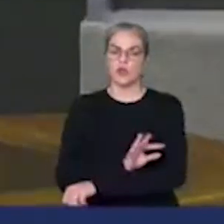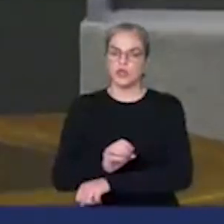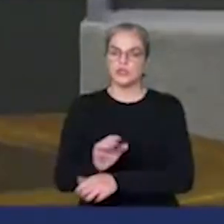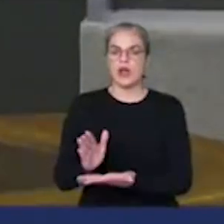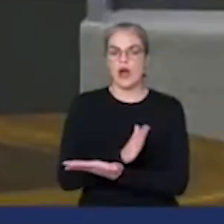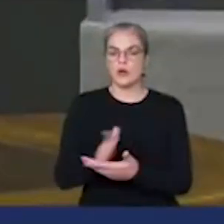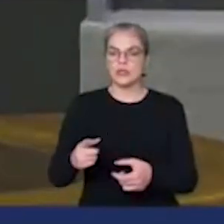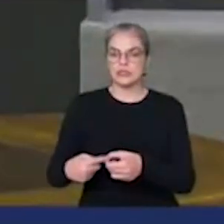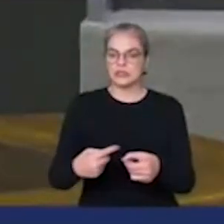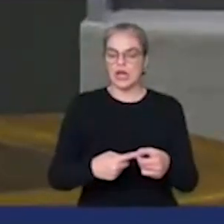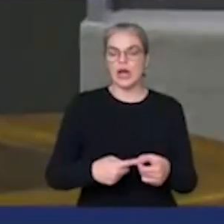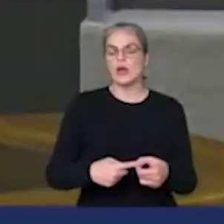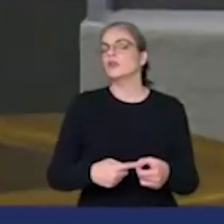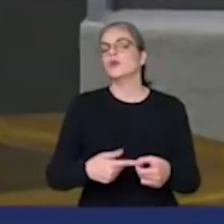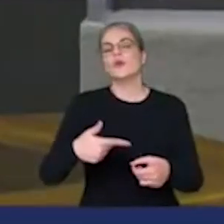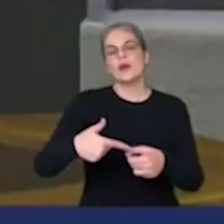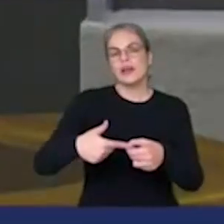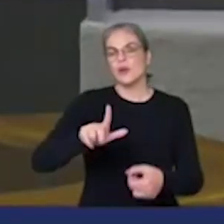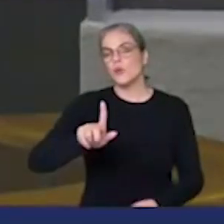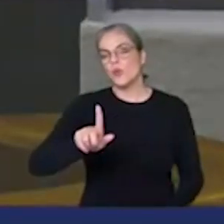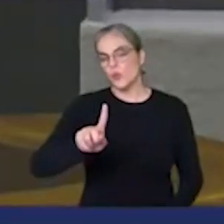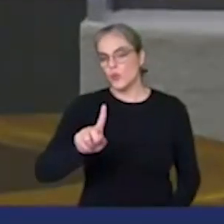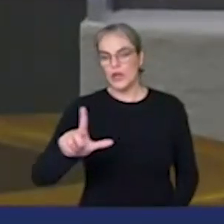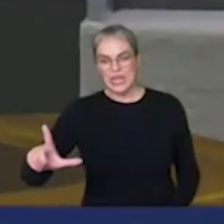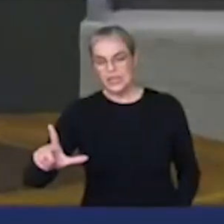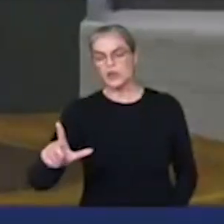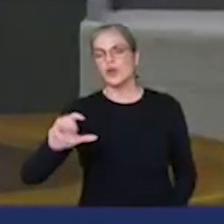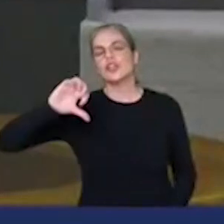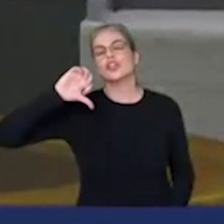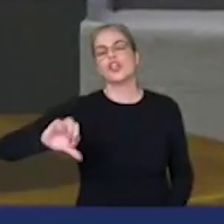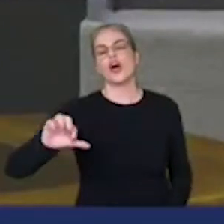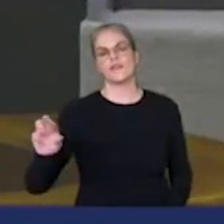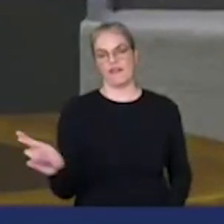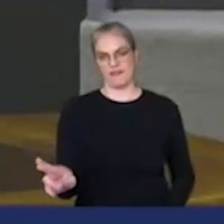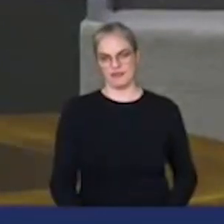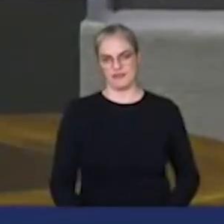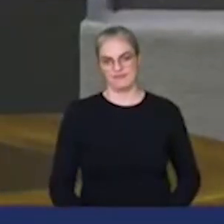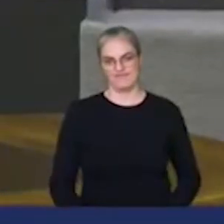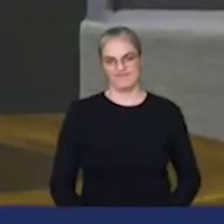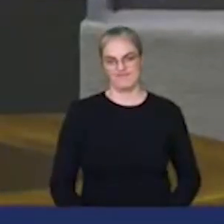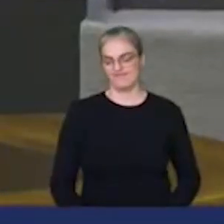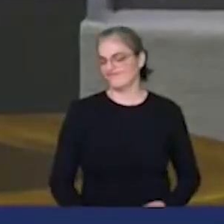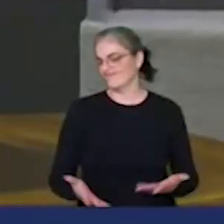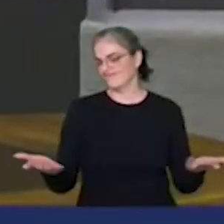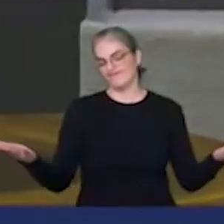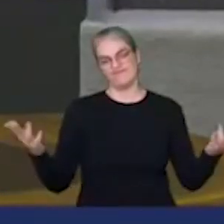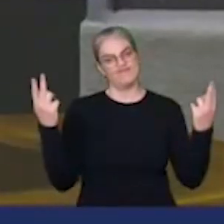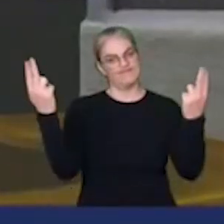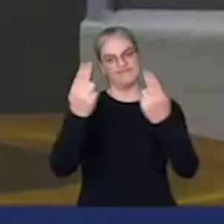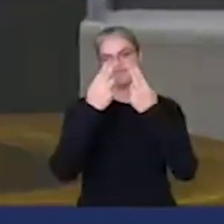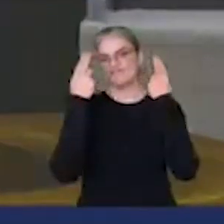Isso encarece tudo. Isso faz a inflação, sabe, delapidar os